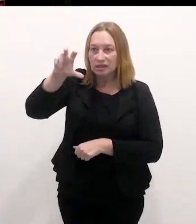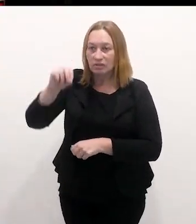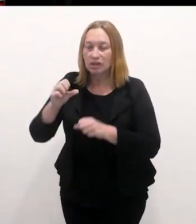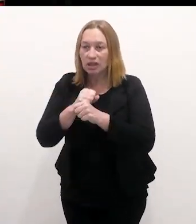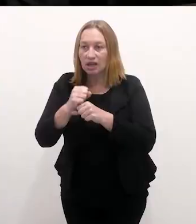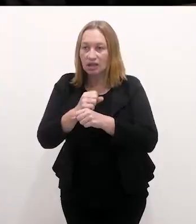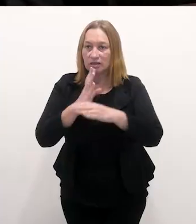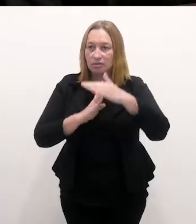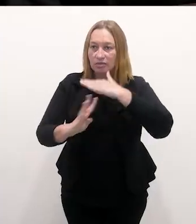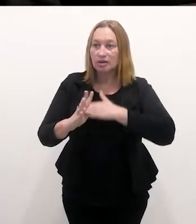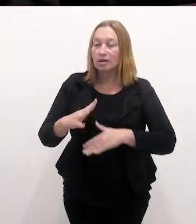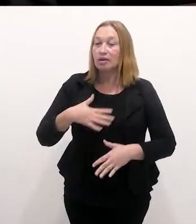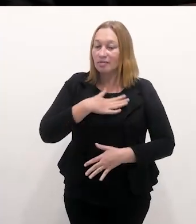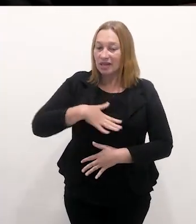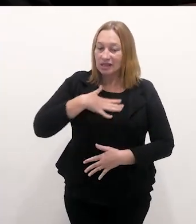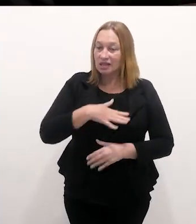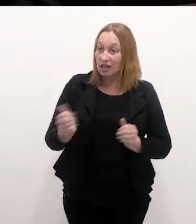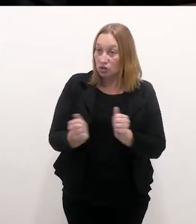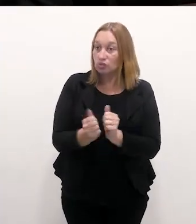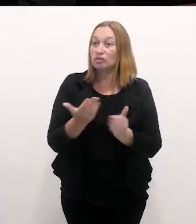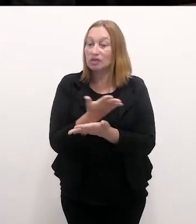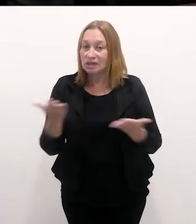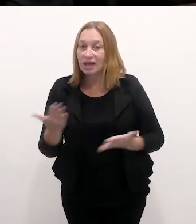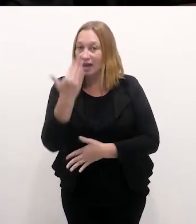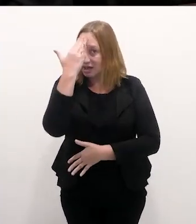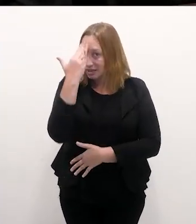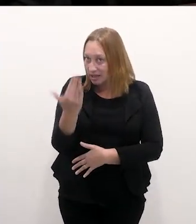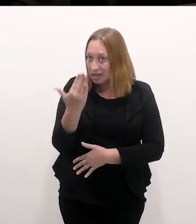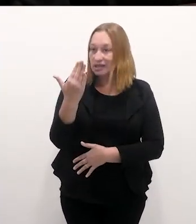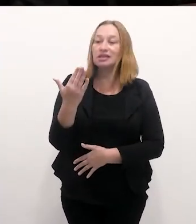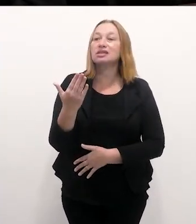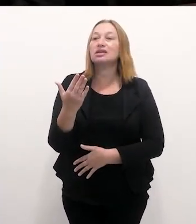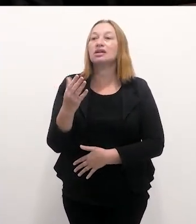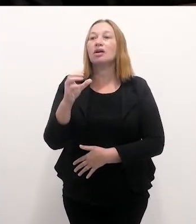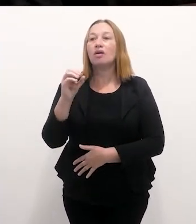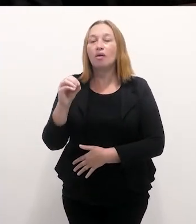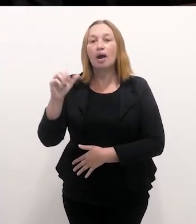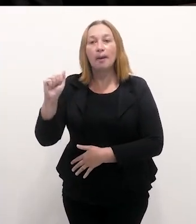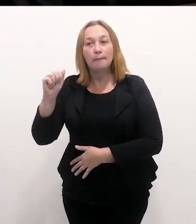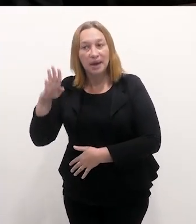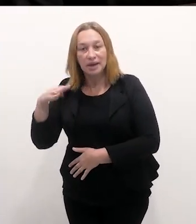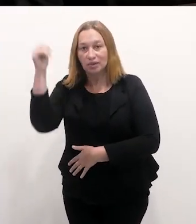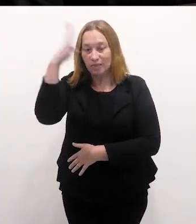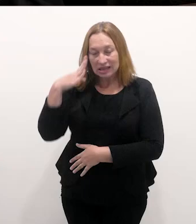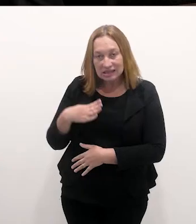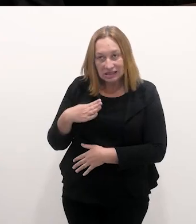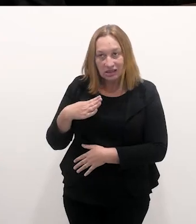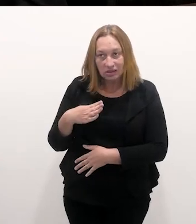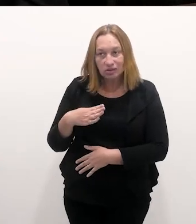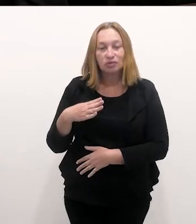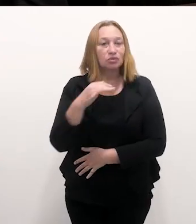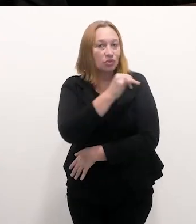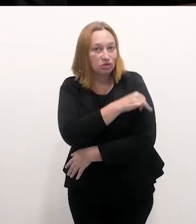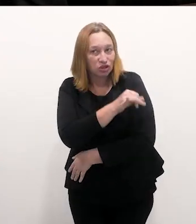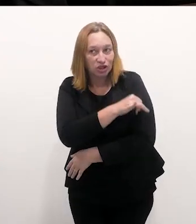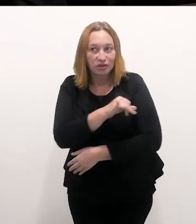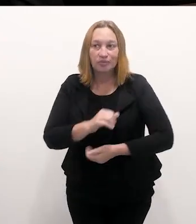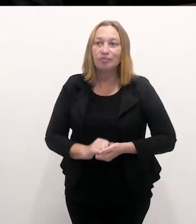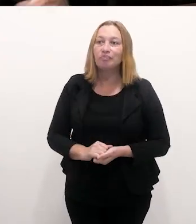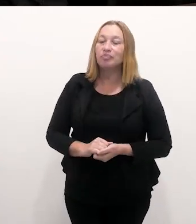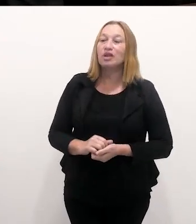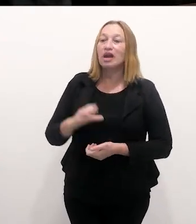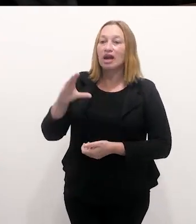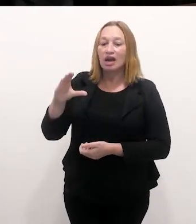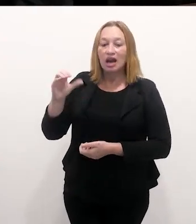Muito prazer ficar aqui com vocês. Agradeço muito a Ordem dos Advogados do Brasil, Rio de Janeiro,